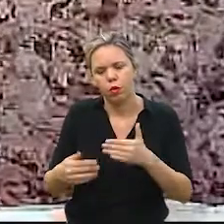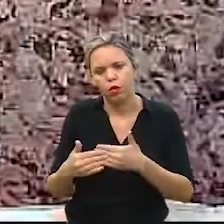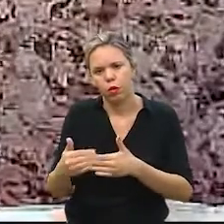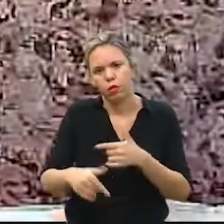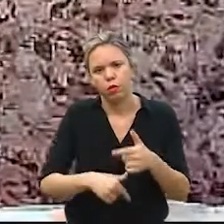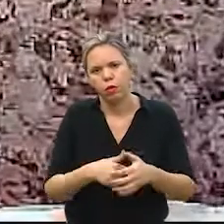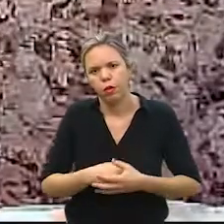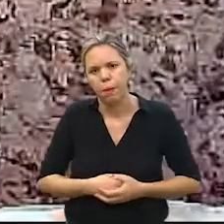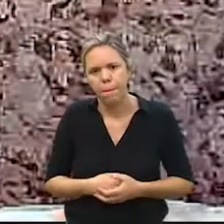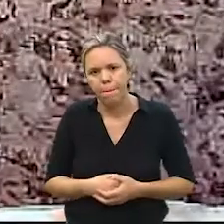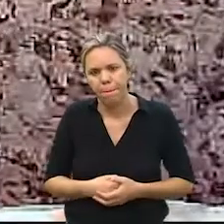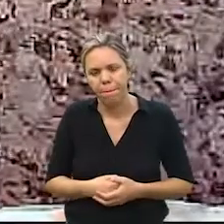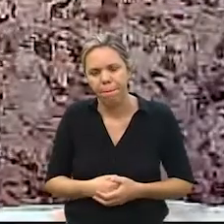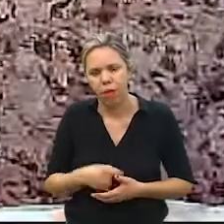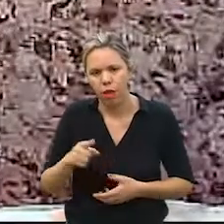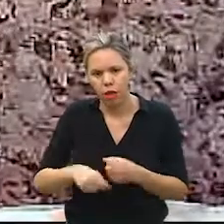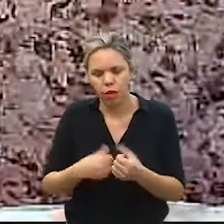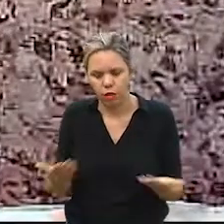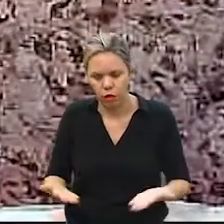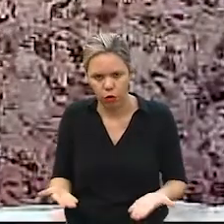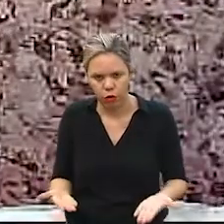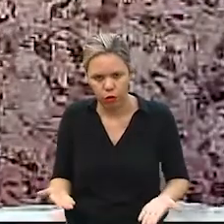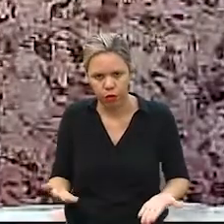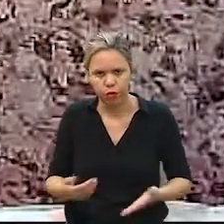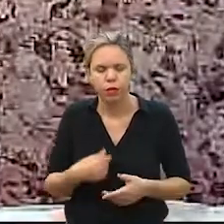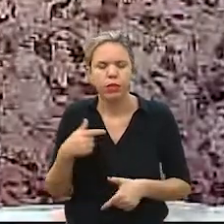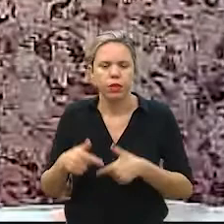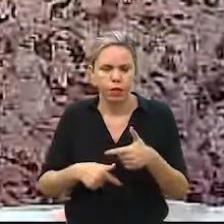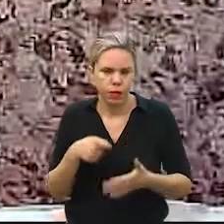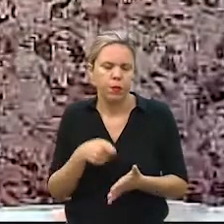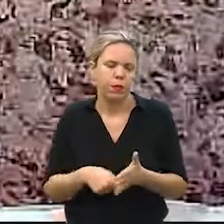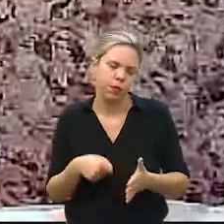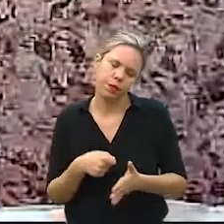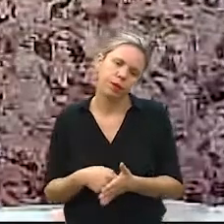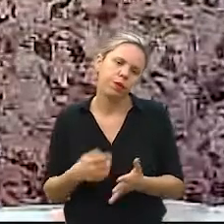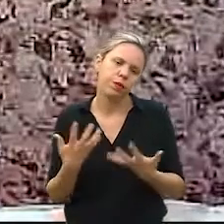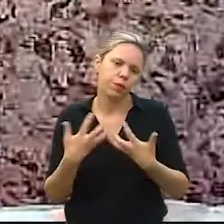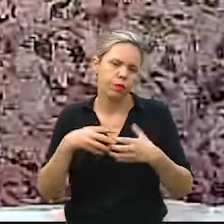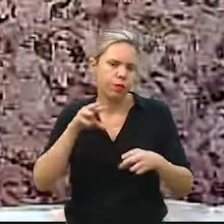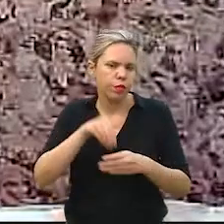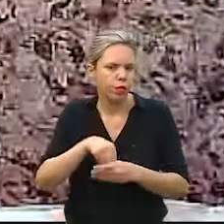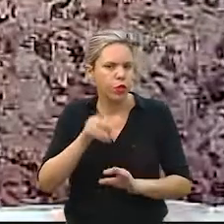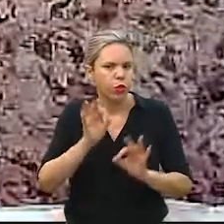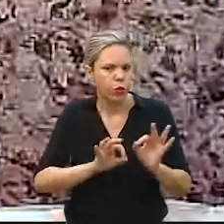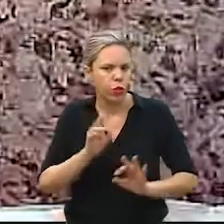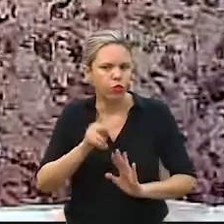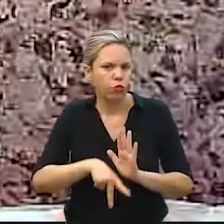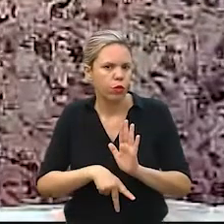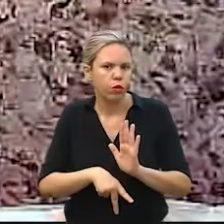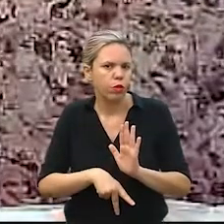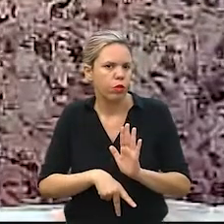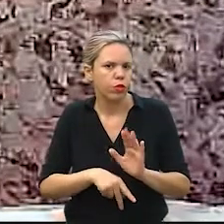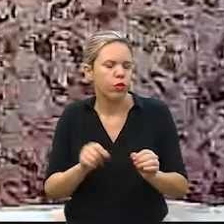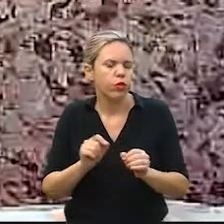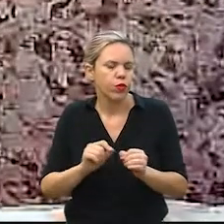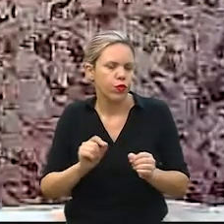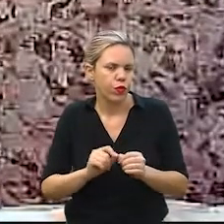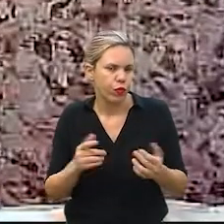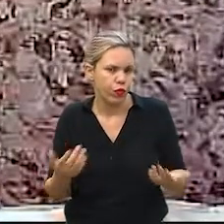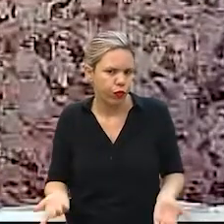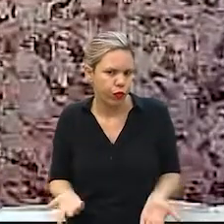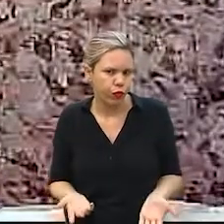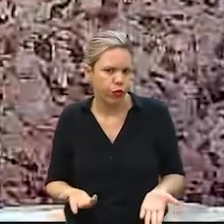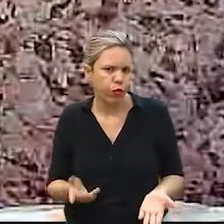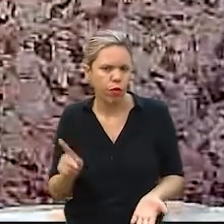mandato. Então, este ano, nós estamos trabalhando dentro de um planejamento realizado